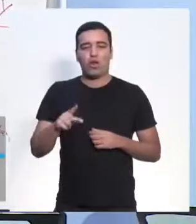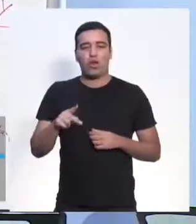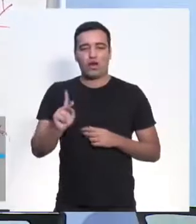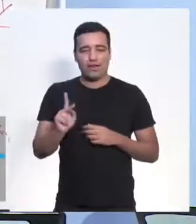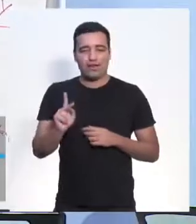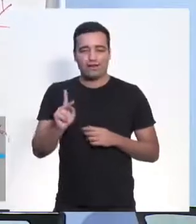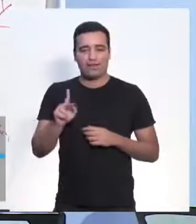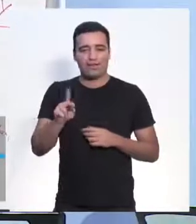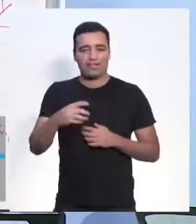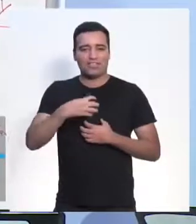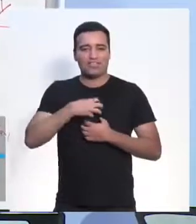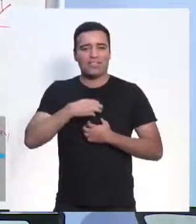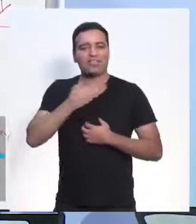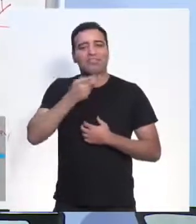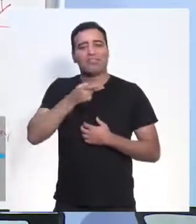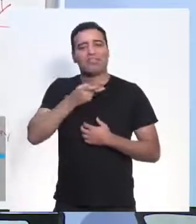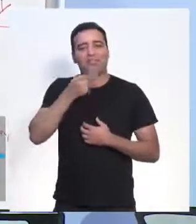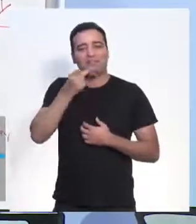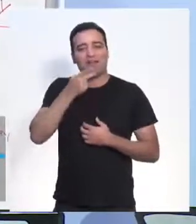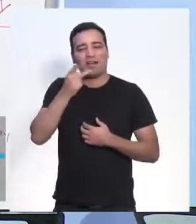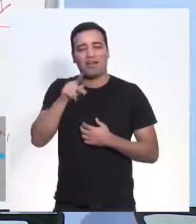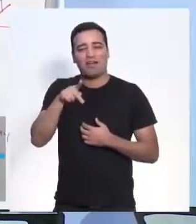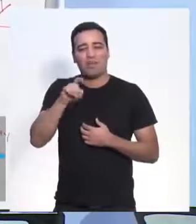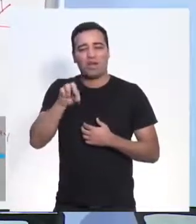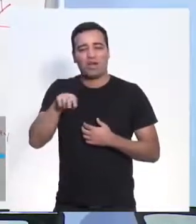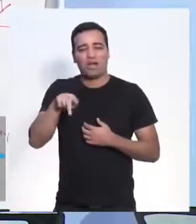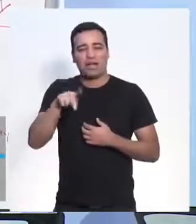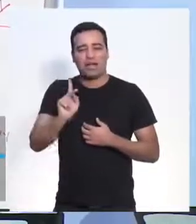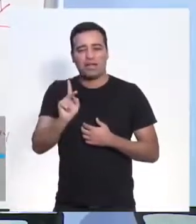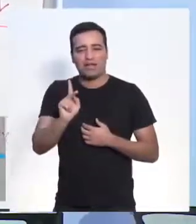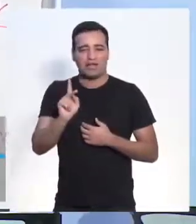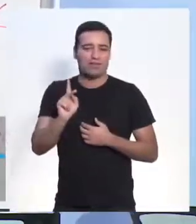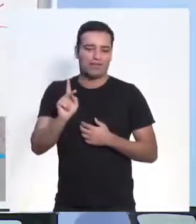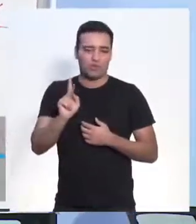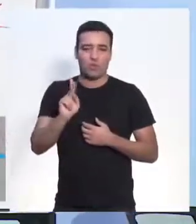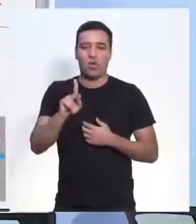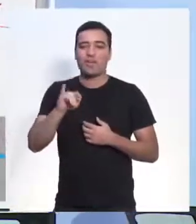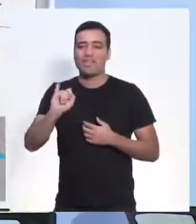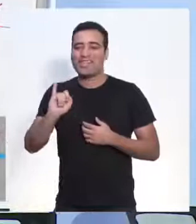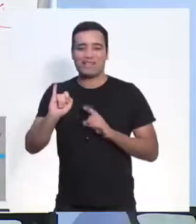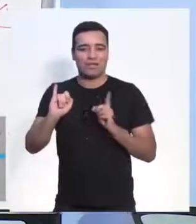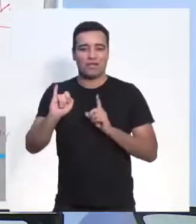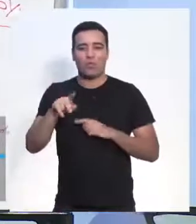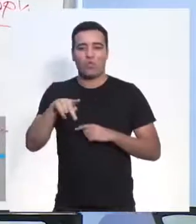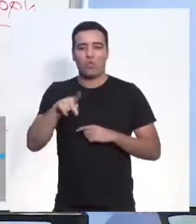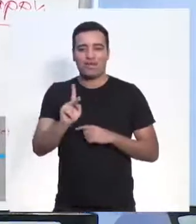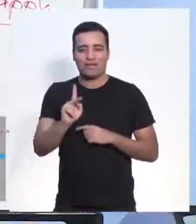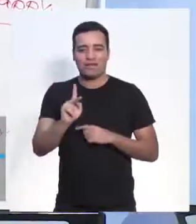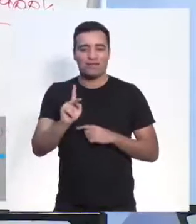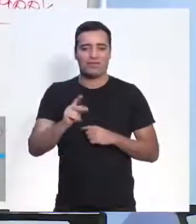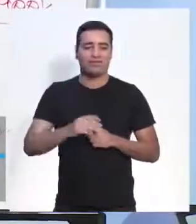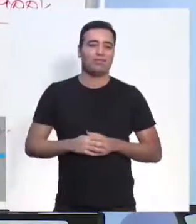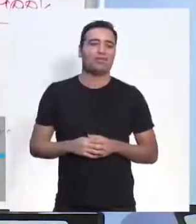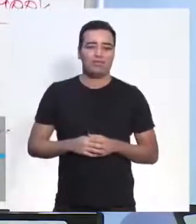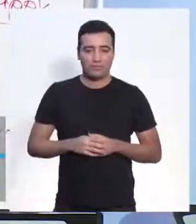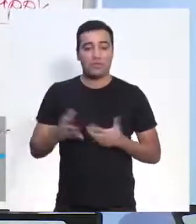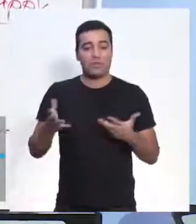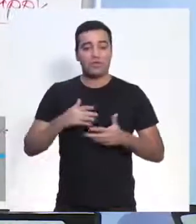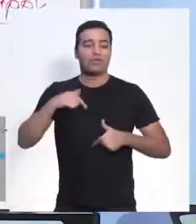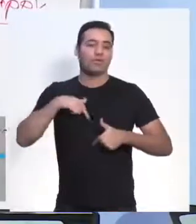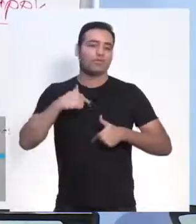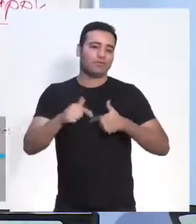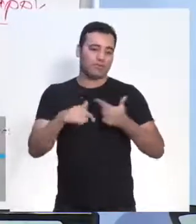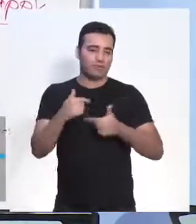Você tem que dar aquela travadinha ali no final para a gente colocar, mas é didn't work. Muito obrigado, Antônia. Então, vamos lá. Agora a gente vai trabalhar um pouquinho